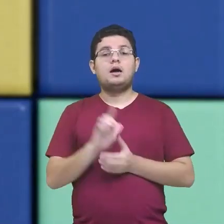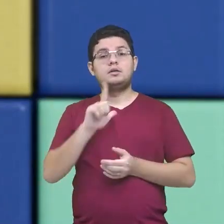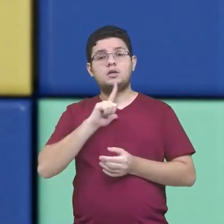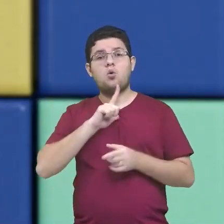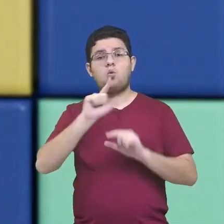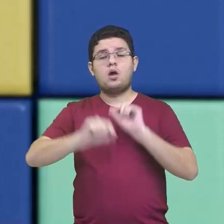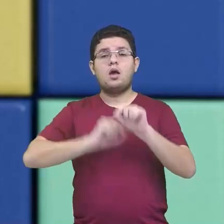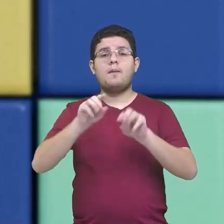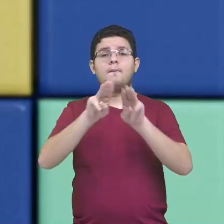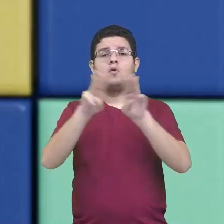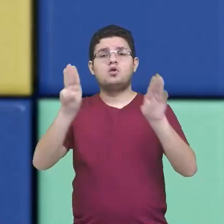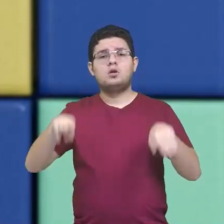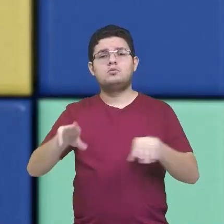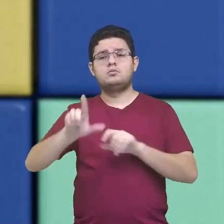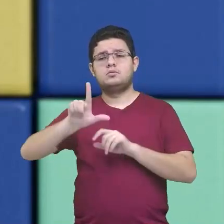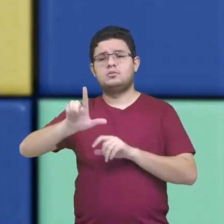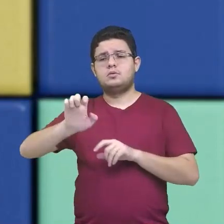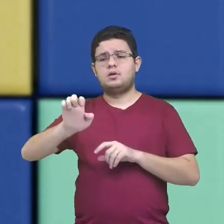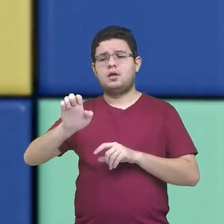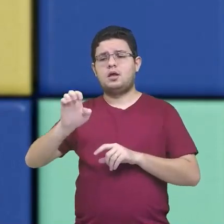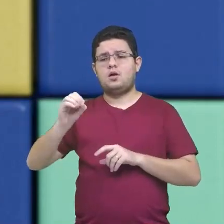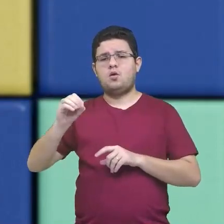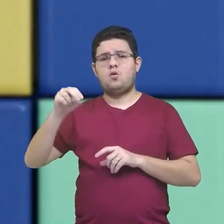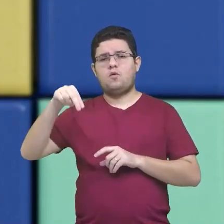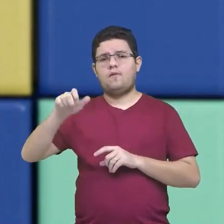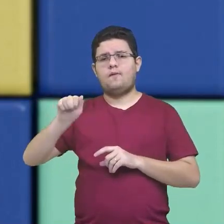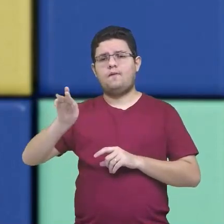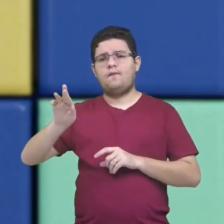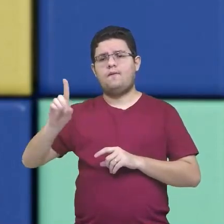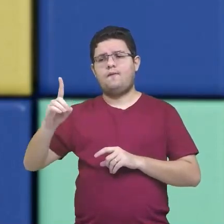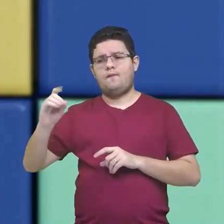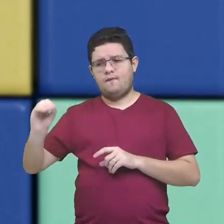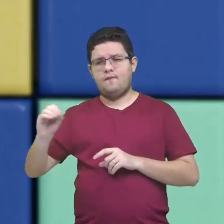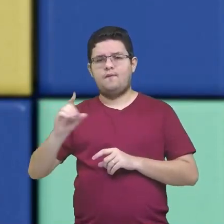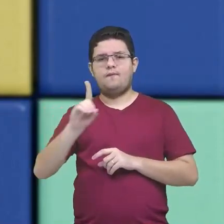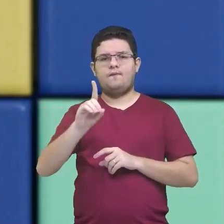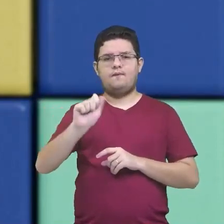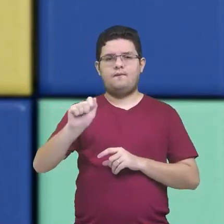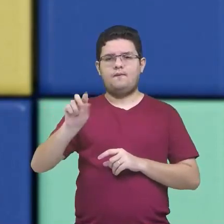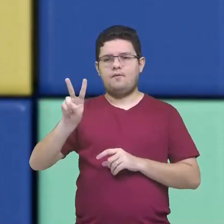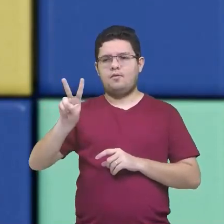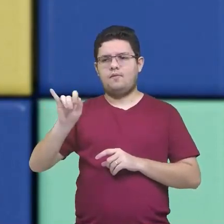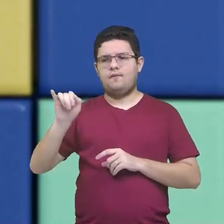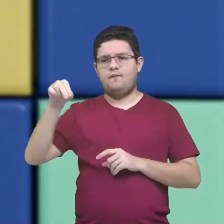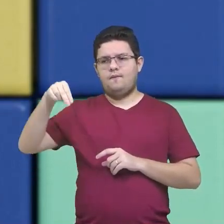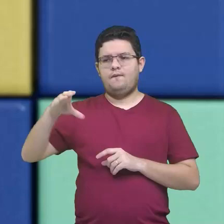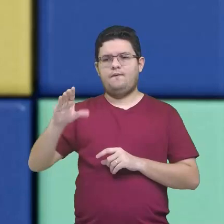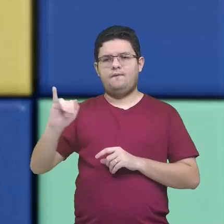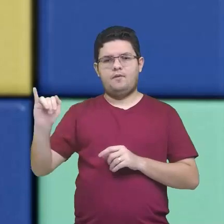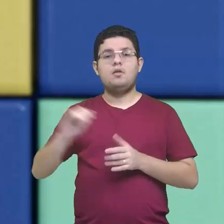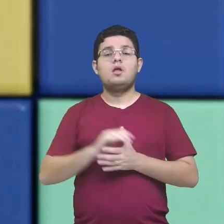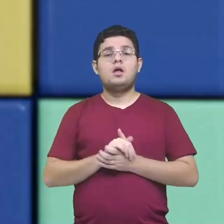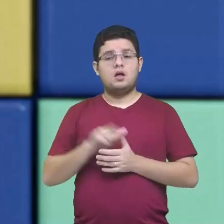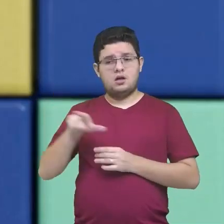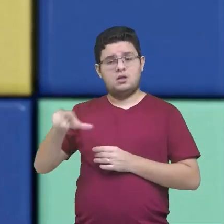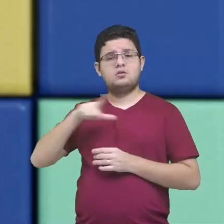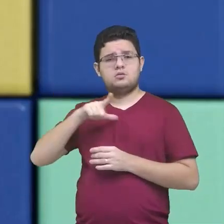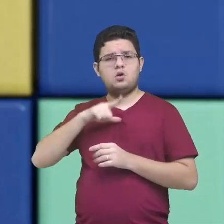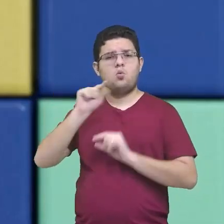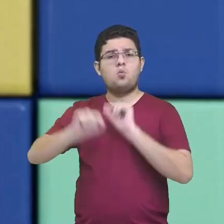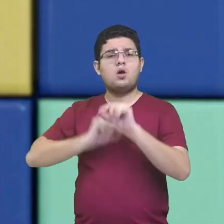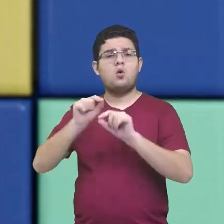da Vinci muito famoso, né? Inclusive, aí tem uma obra sua que ela é destaque em um dos museus que eu falei aqui para vocês, tá